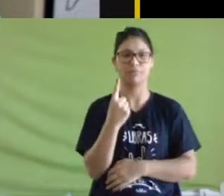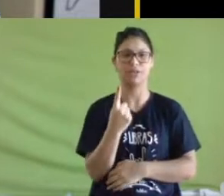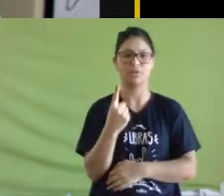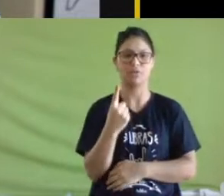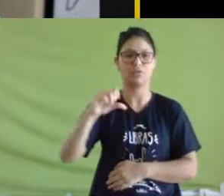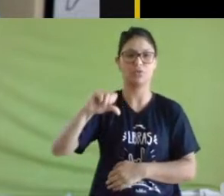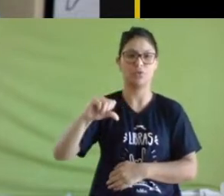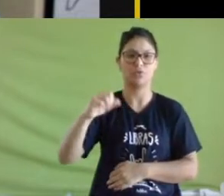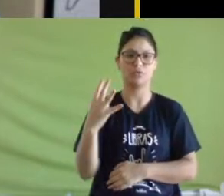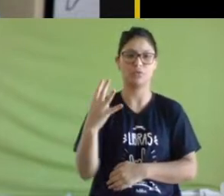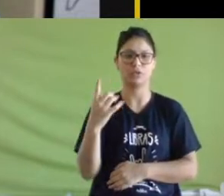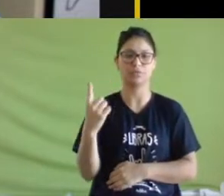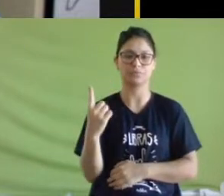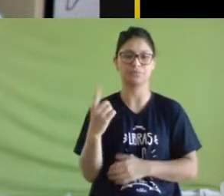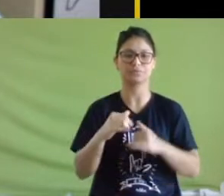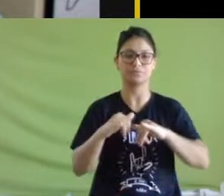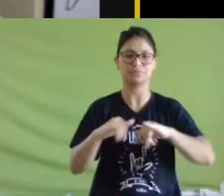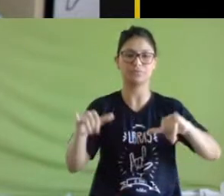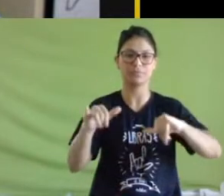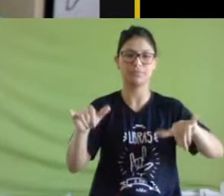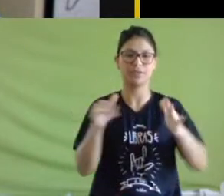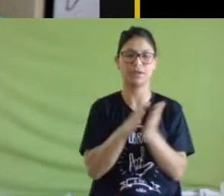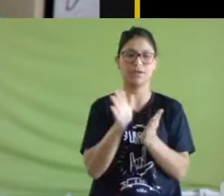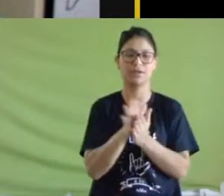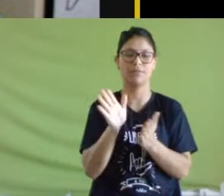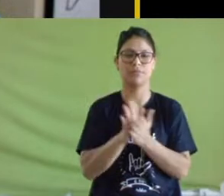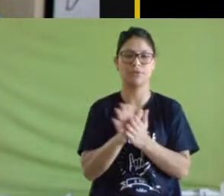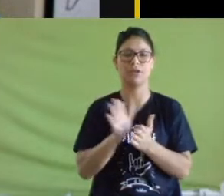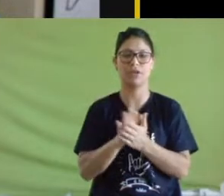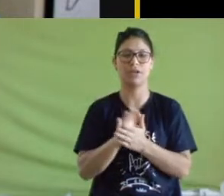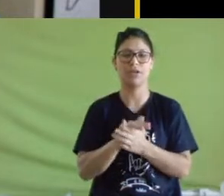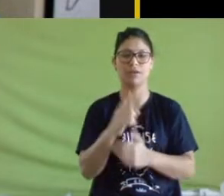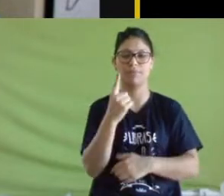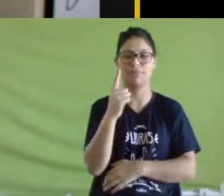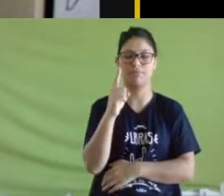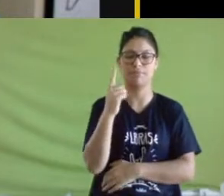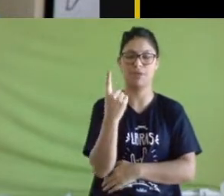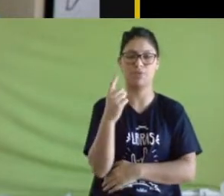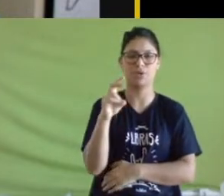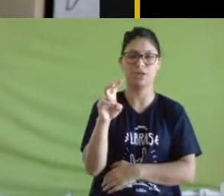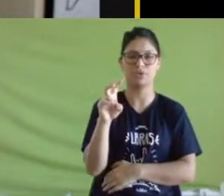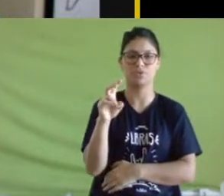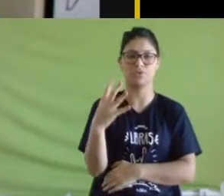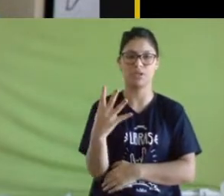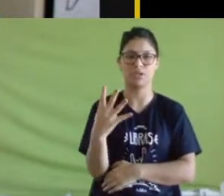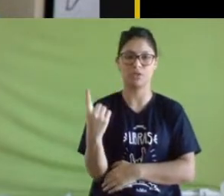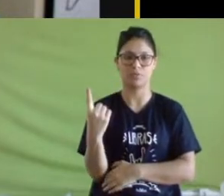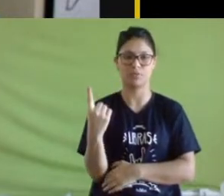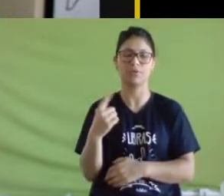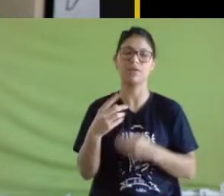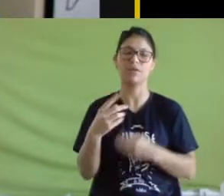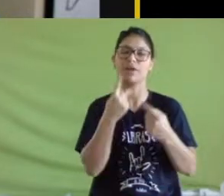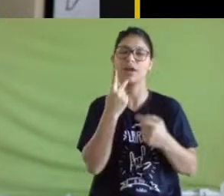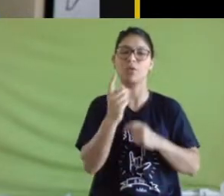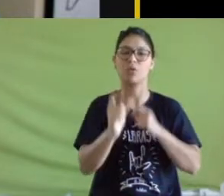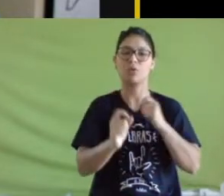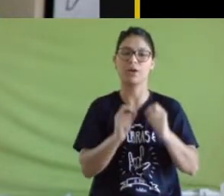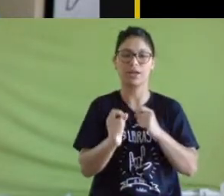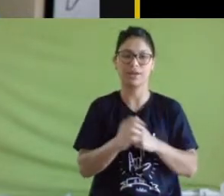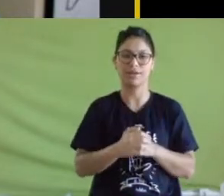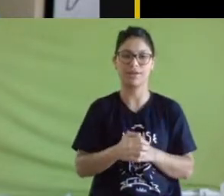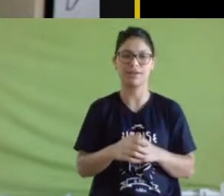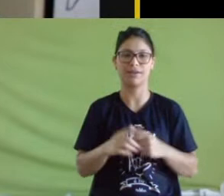ele publicou Os Elementos de Retórica, em 1541, e ele então disse que os